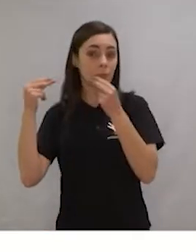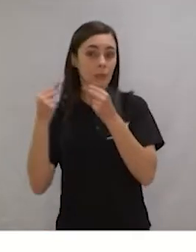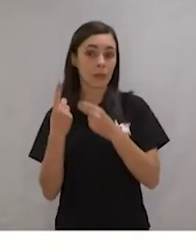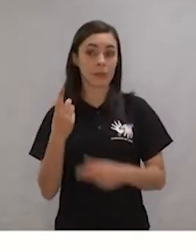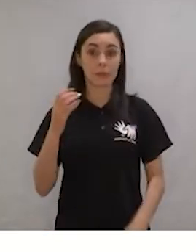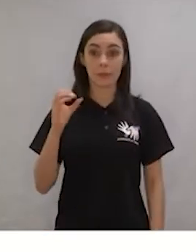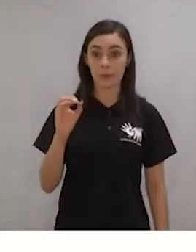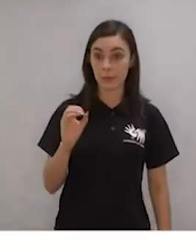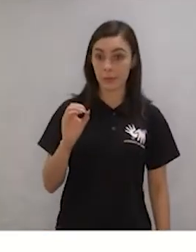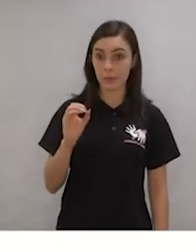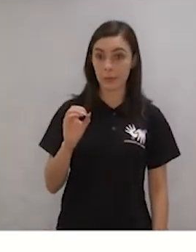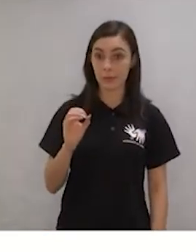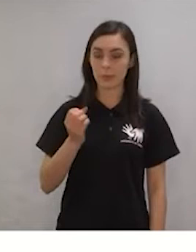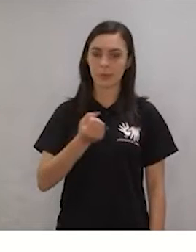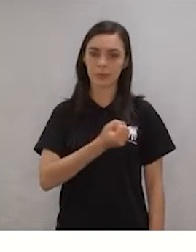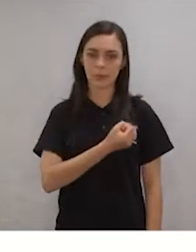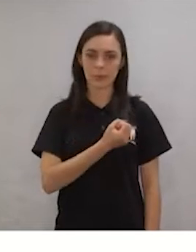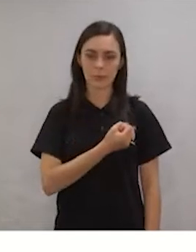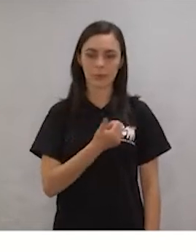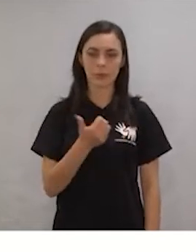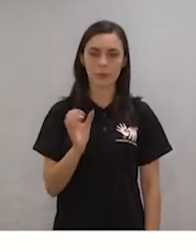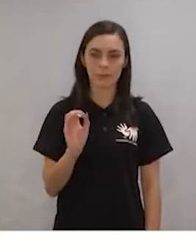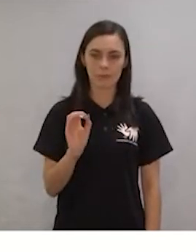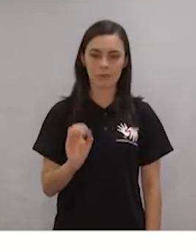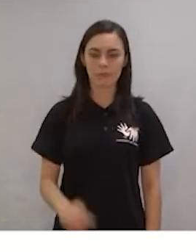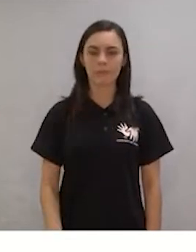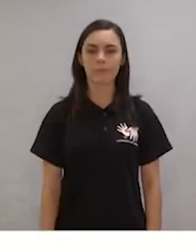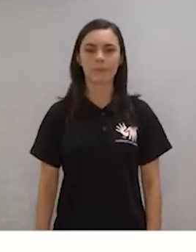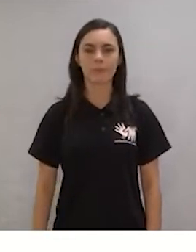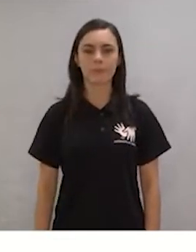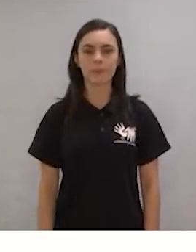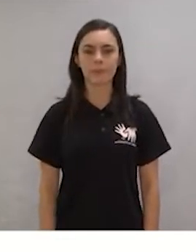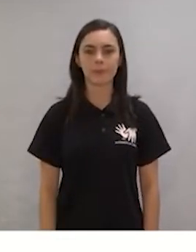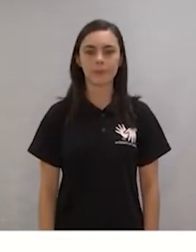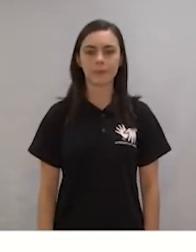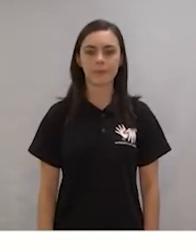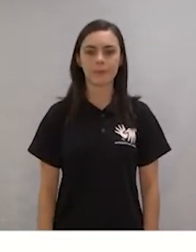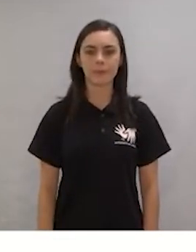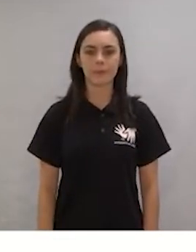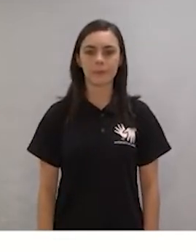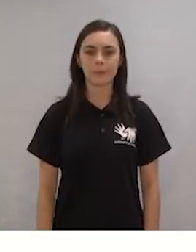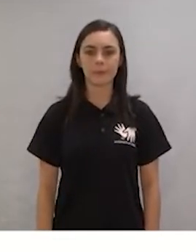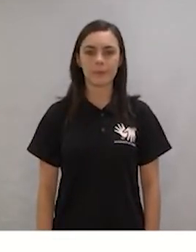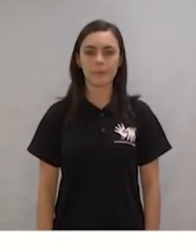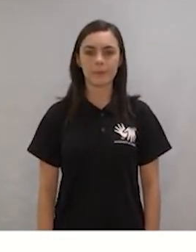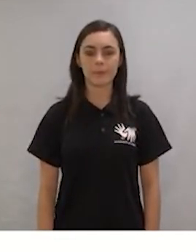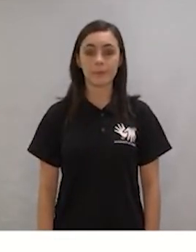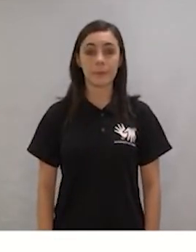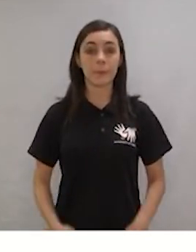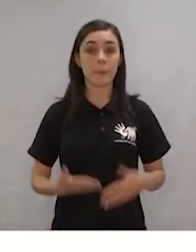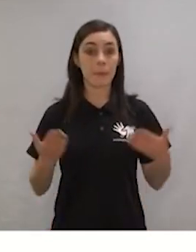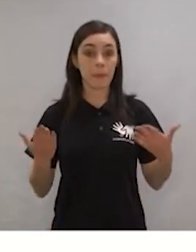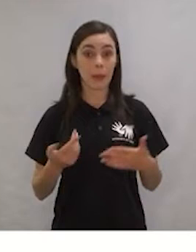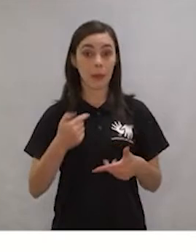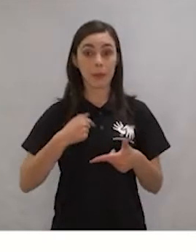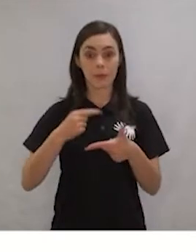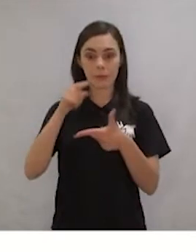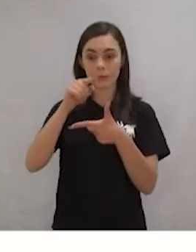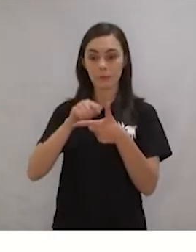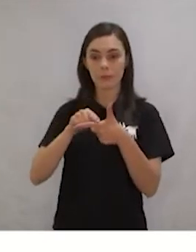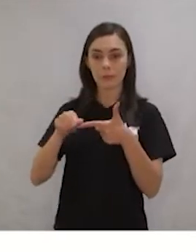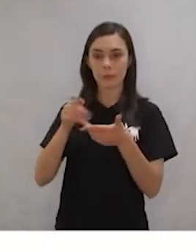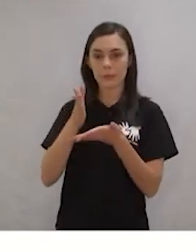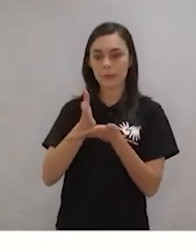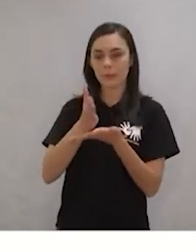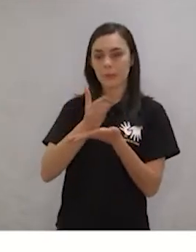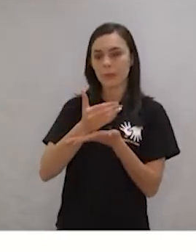laços, quantidade número 10. Muito bem. Vou dividir, eu